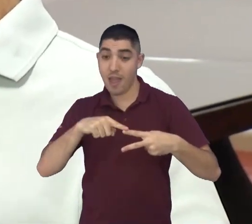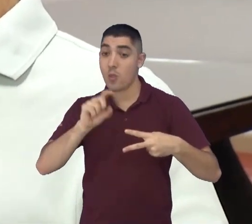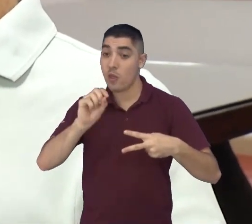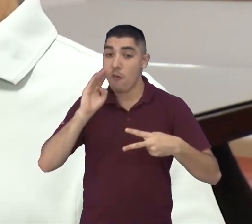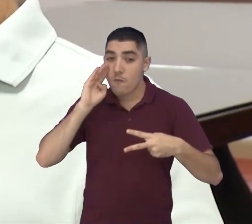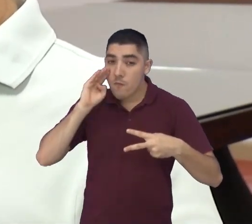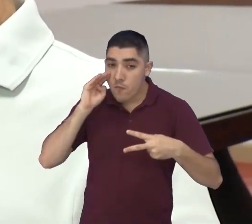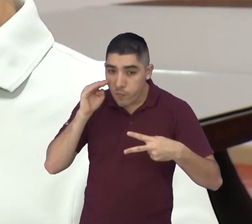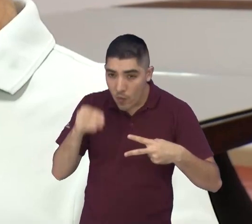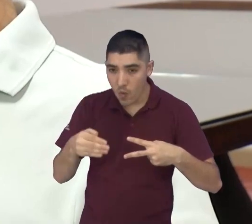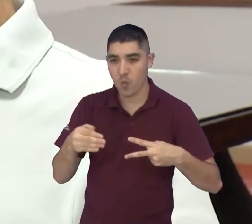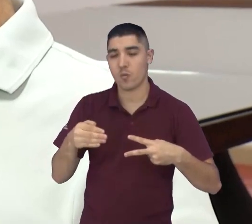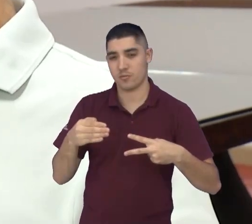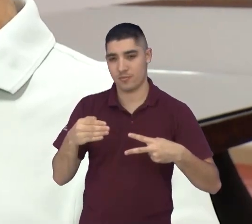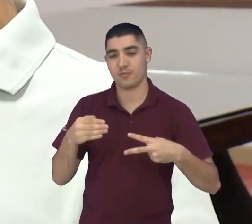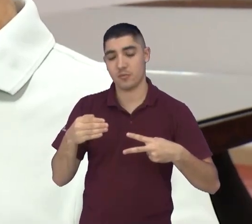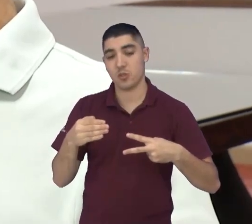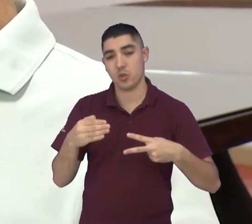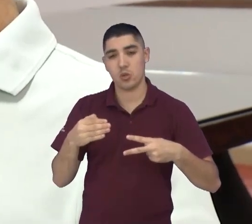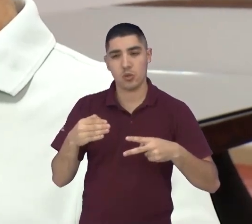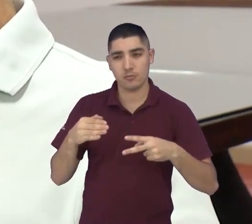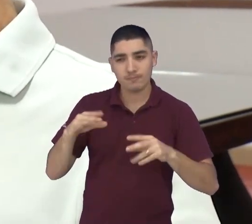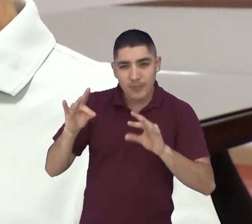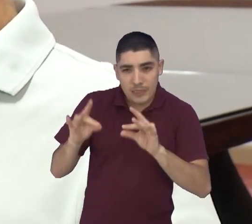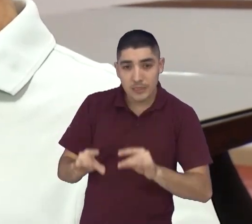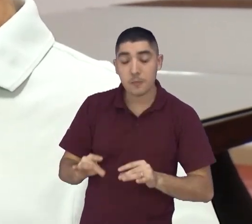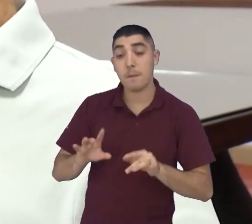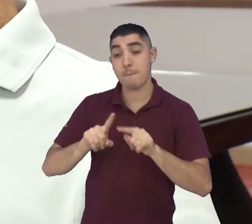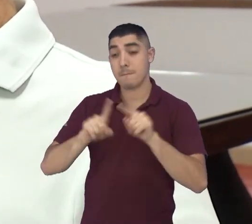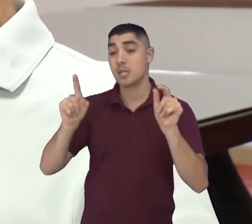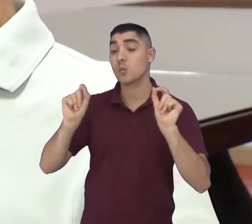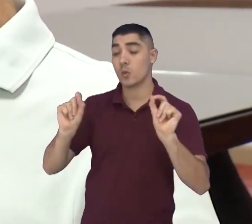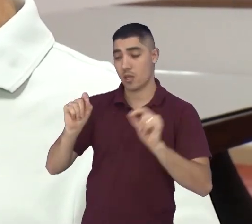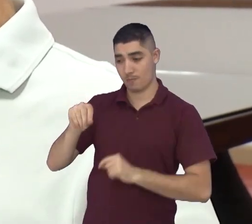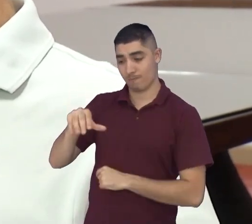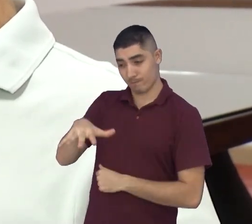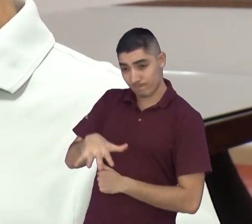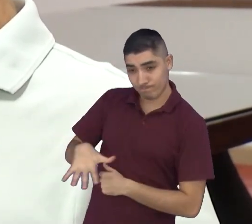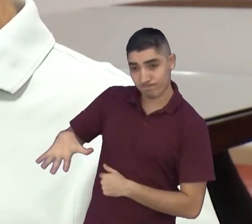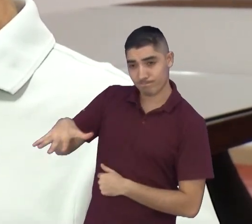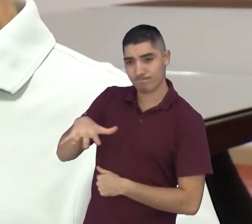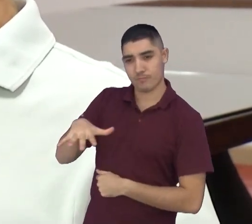profunda, mas, de modo geral, a sociedade, ela